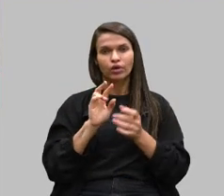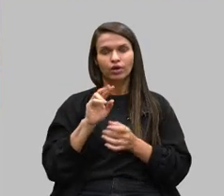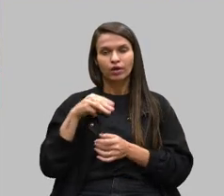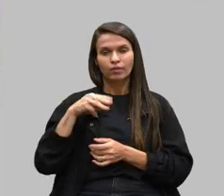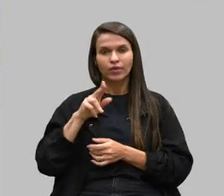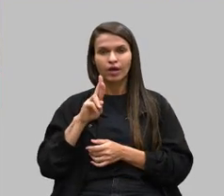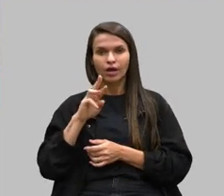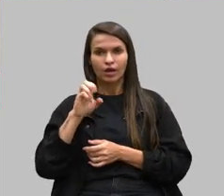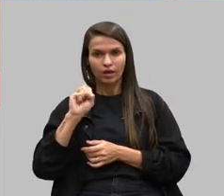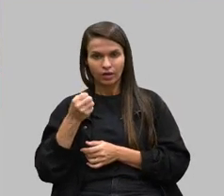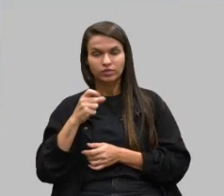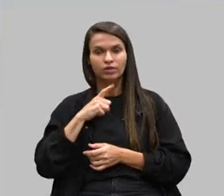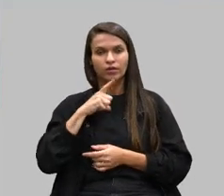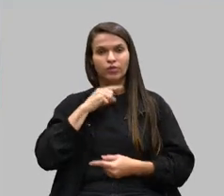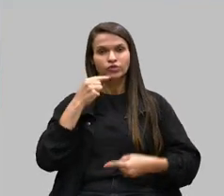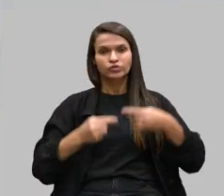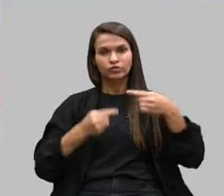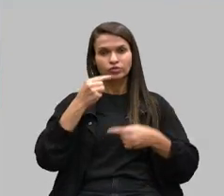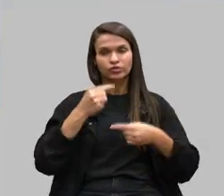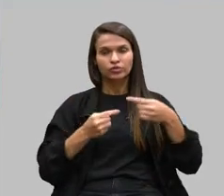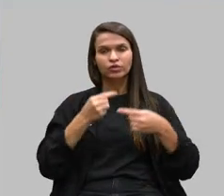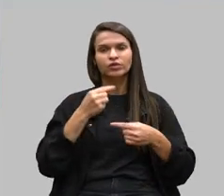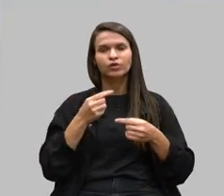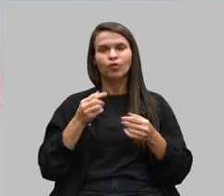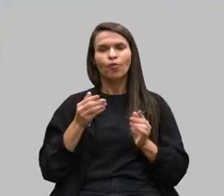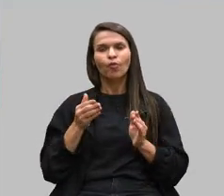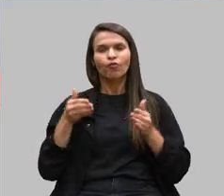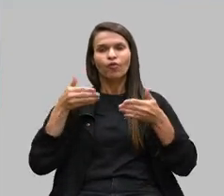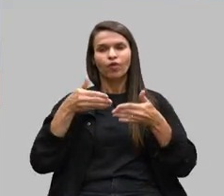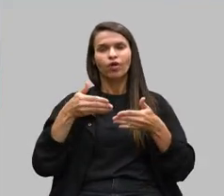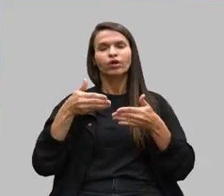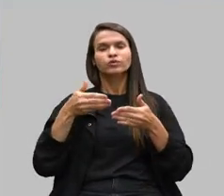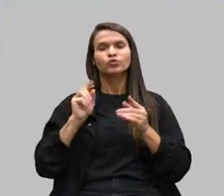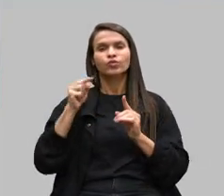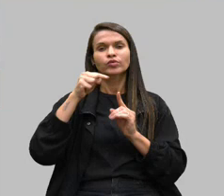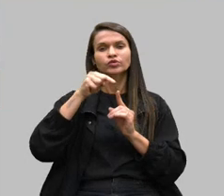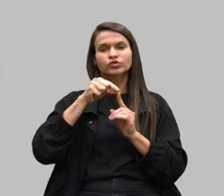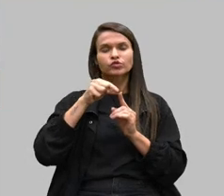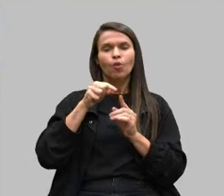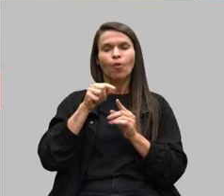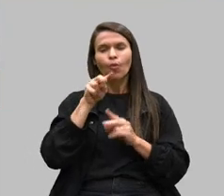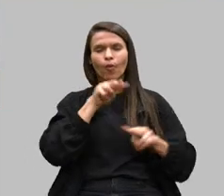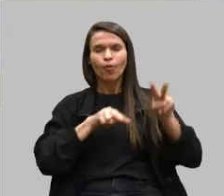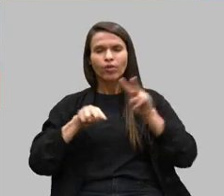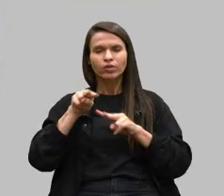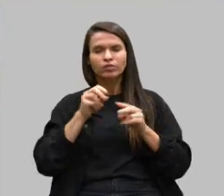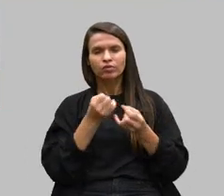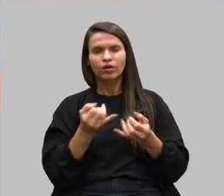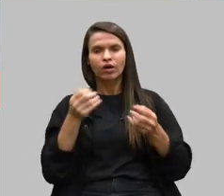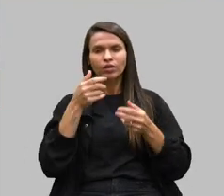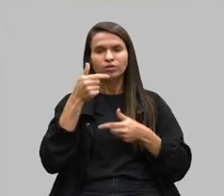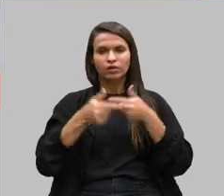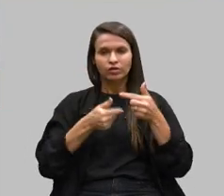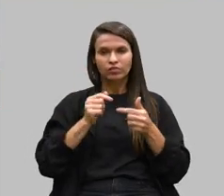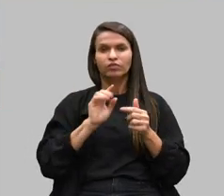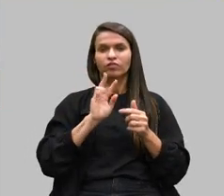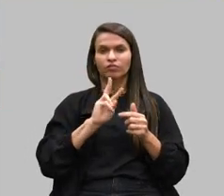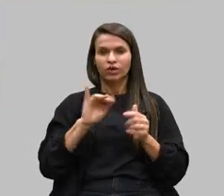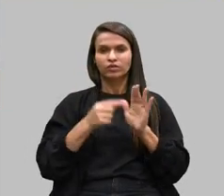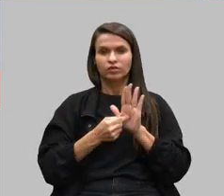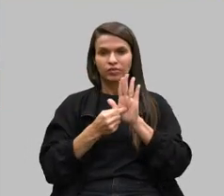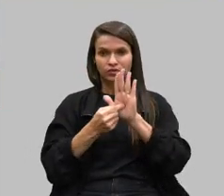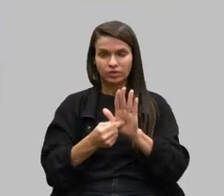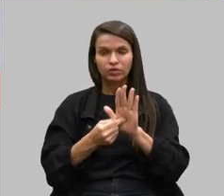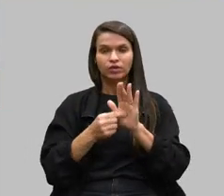vamos ter uma uma discussão que vai buscar absorver e observar todas as demandas e aqui serão apresentadas em